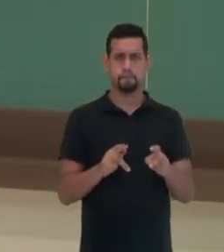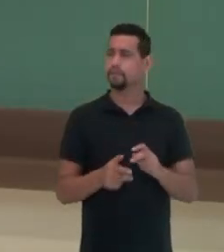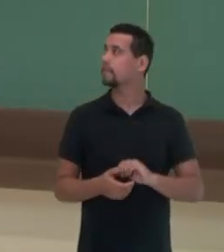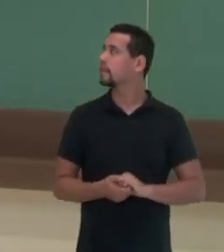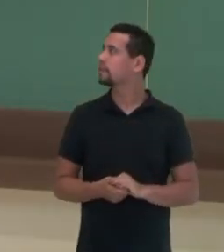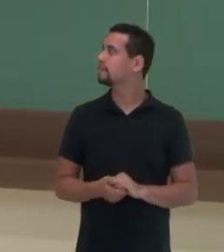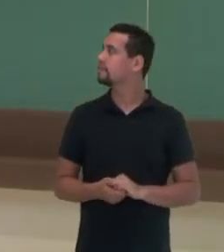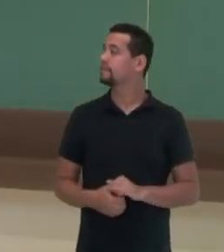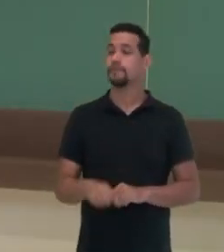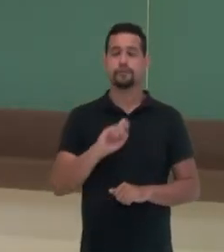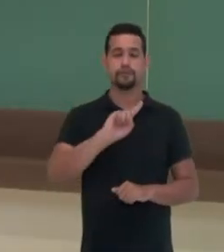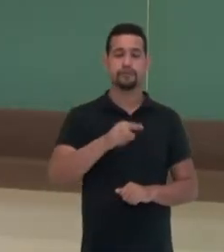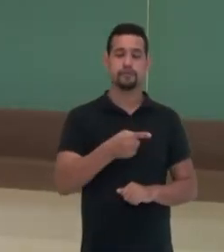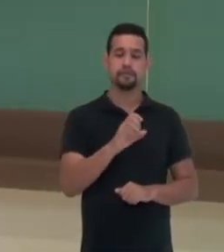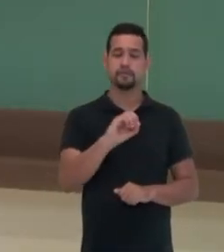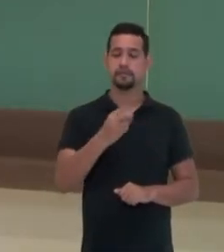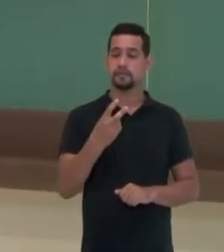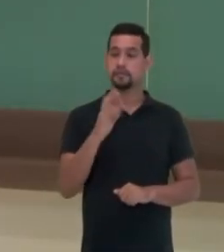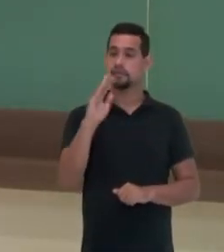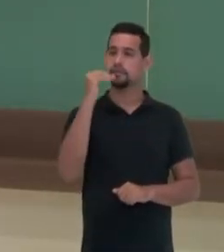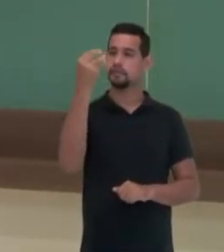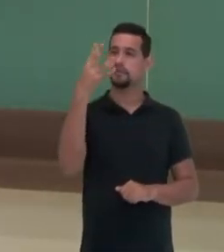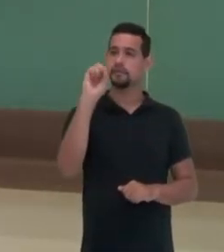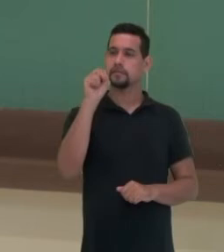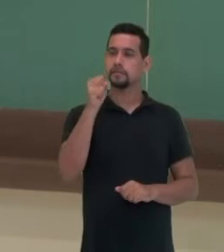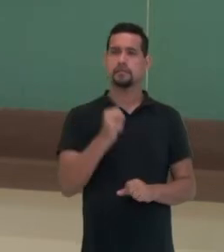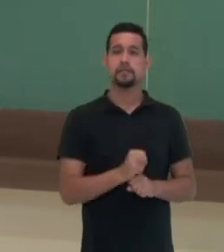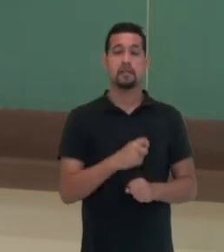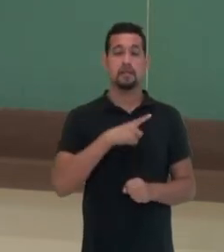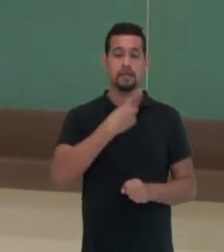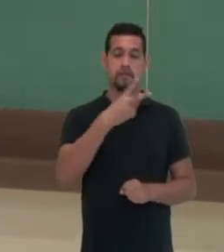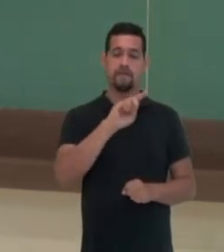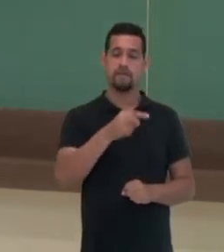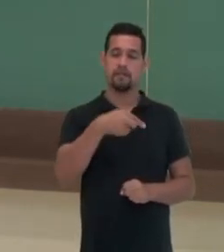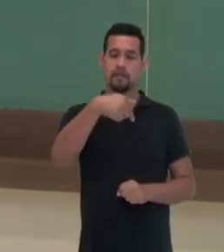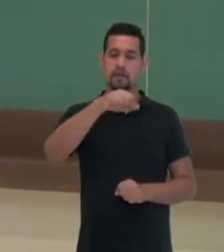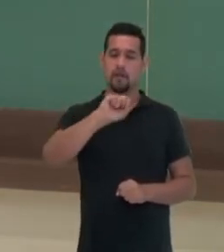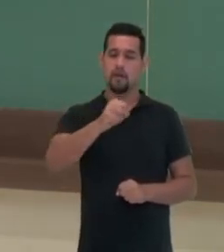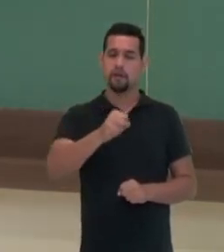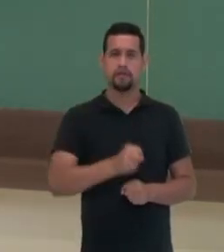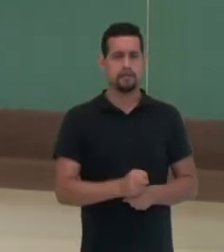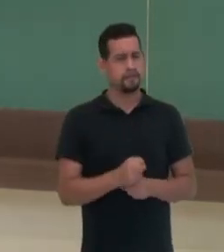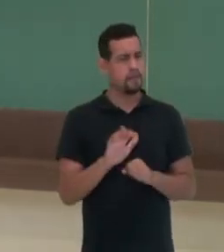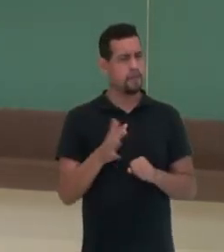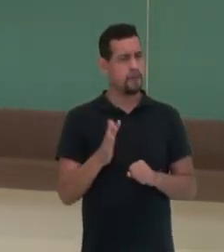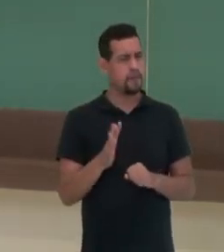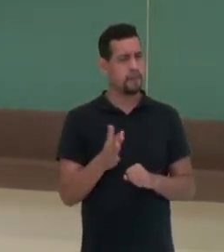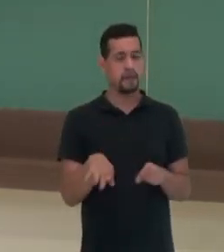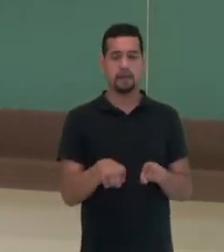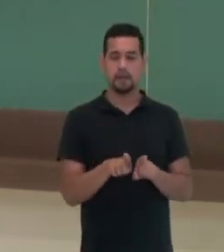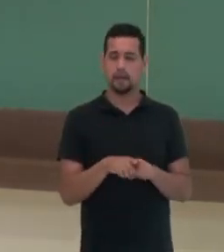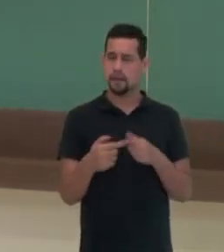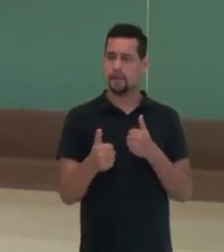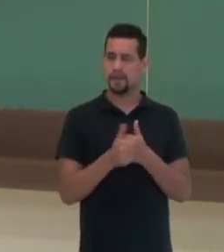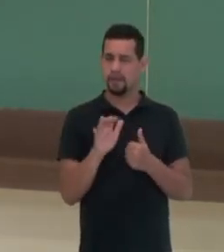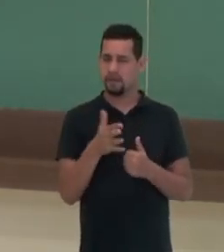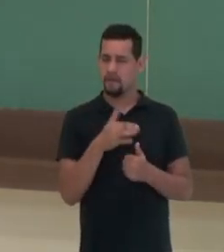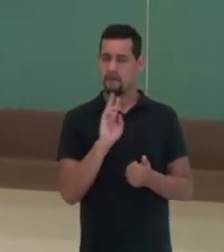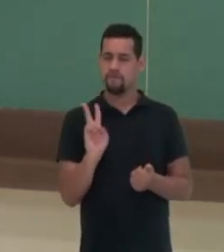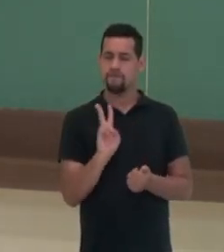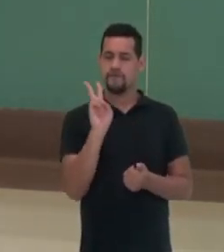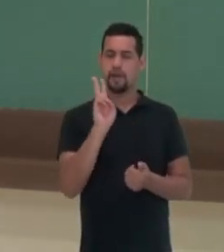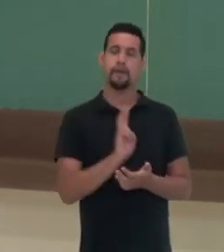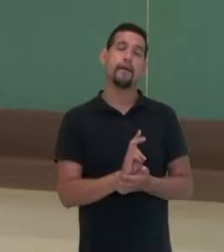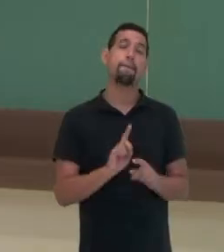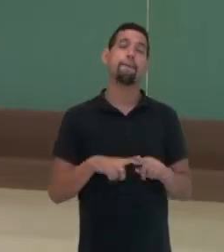ficou. 1,02 elevado a 48 deu 2,58. Aproximado, né, gente? A gente aproxima porque dá um valor bem picadinho